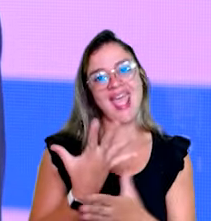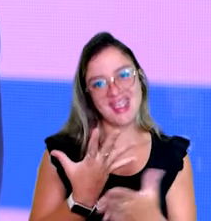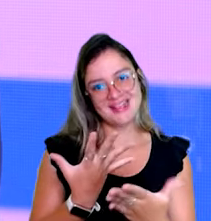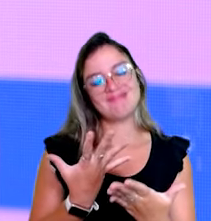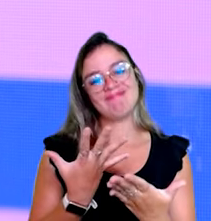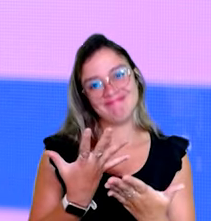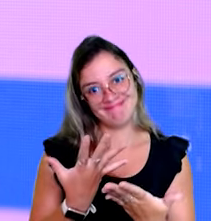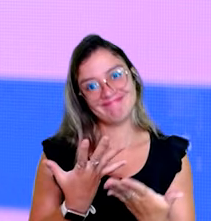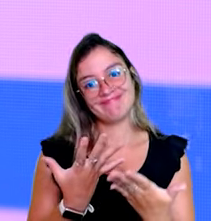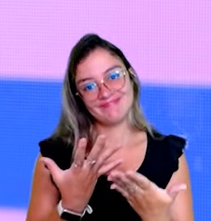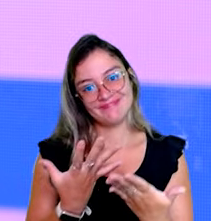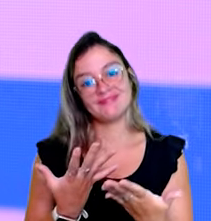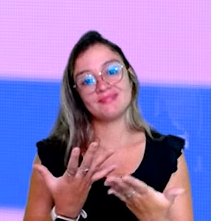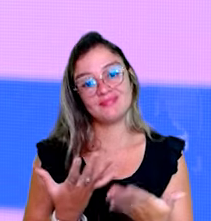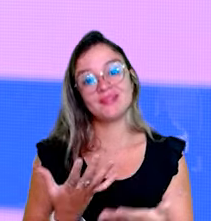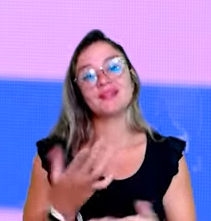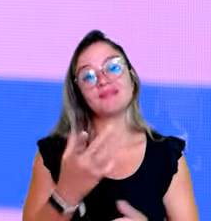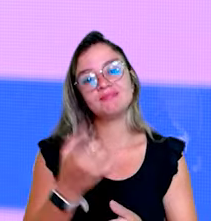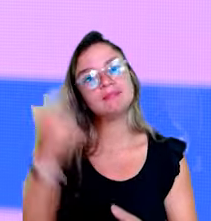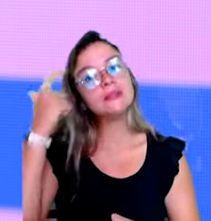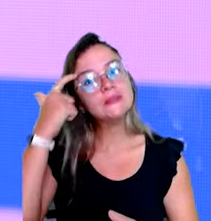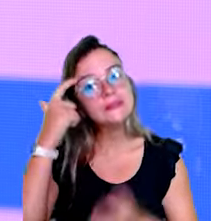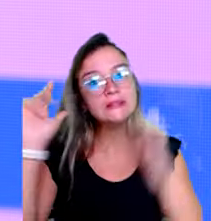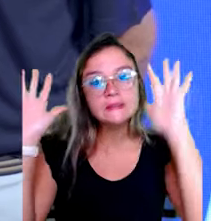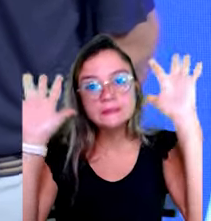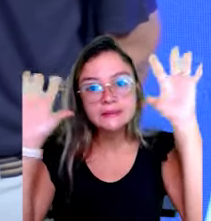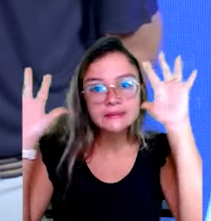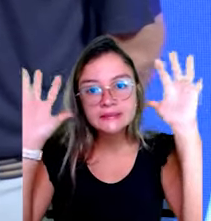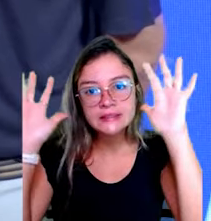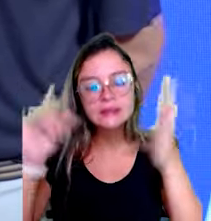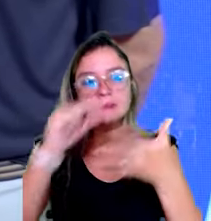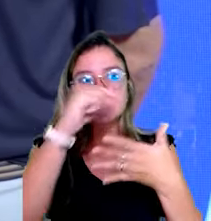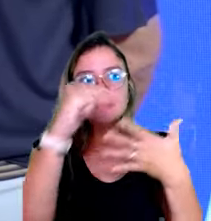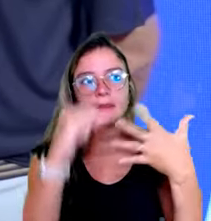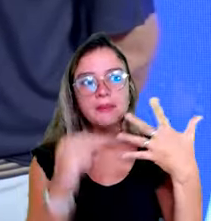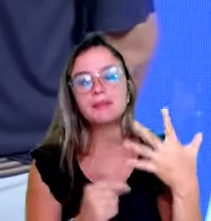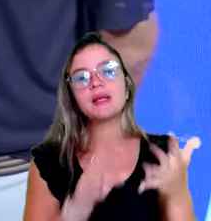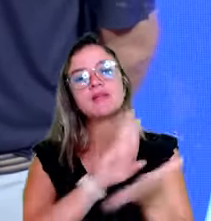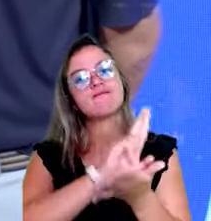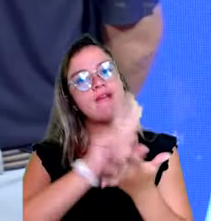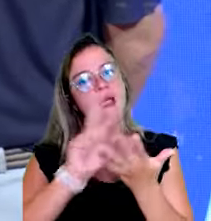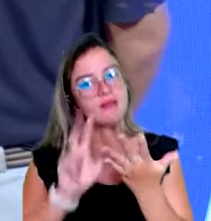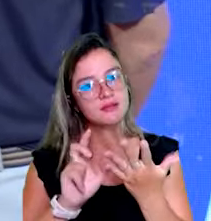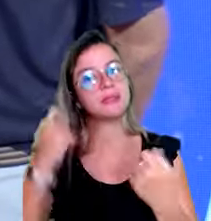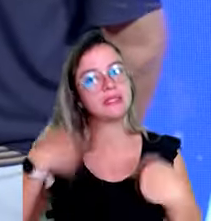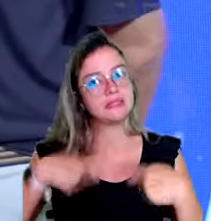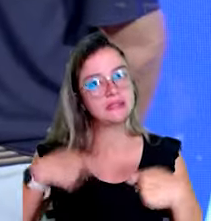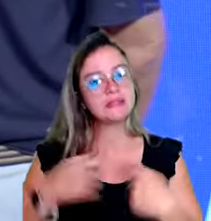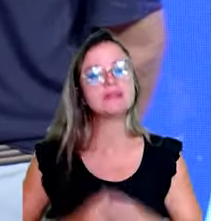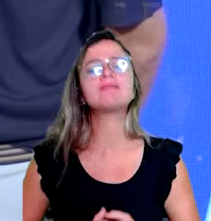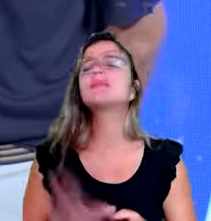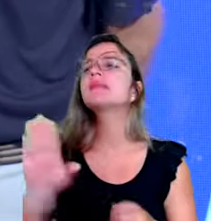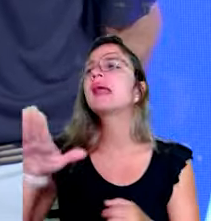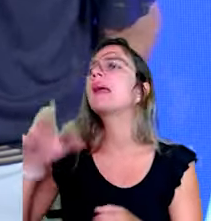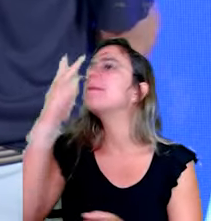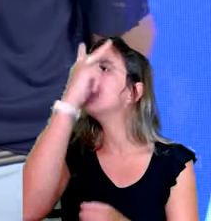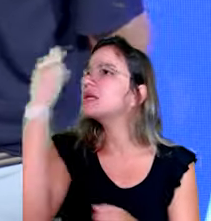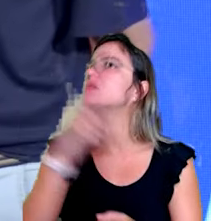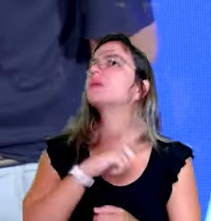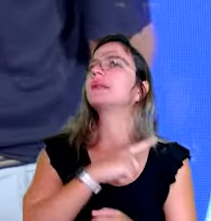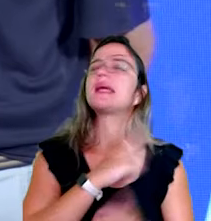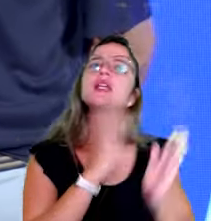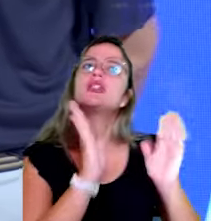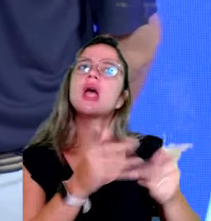já minimamente pensou em todas as possibilidades. E para quem já tem um negócio, como a gente viu aí, por exemplo, a história da